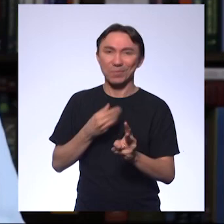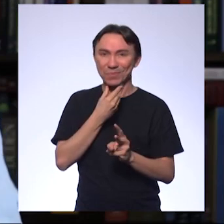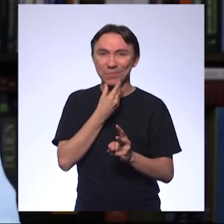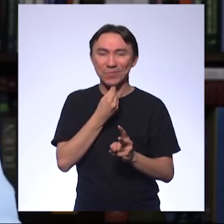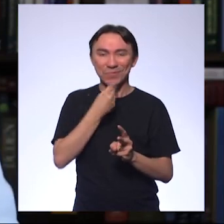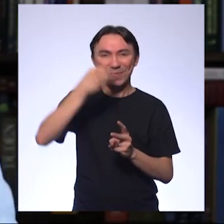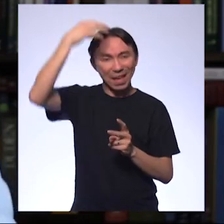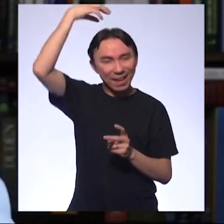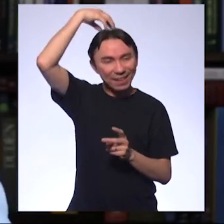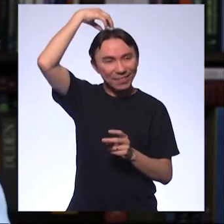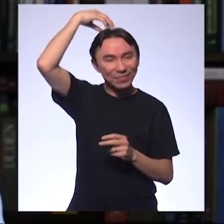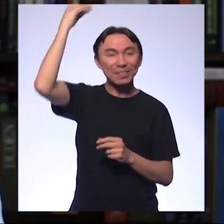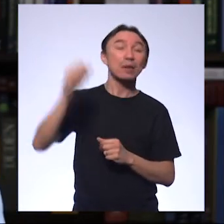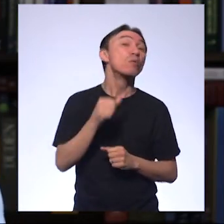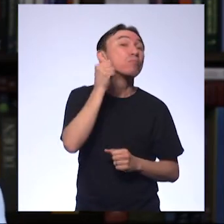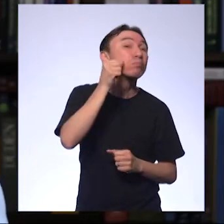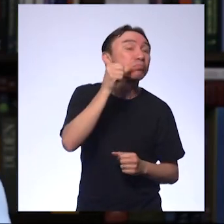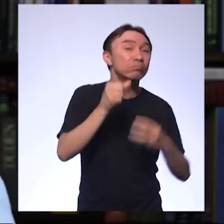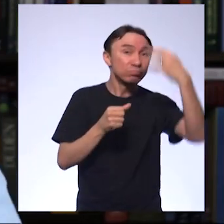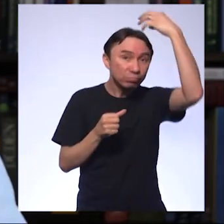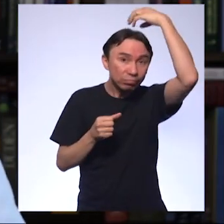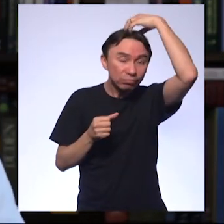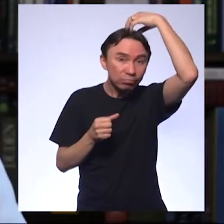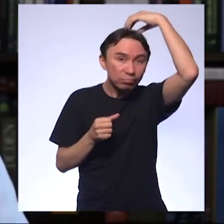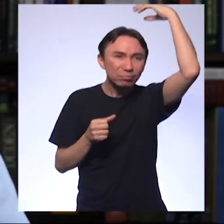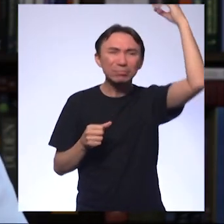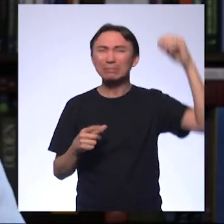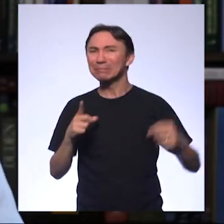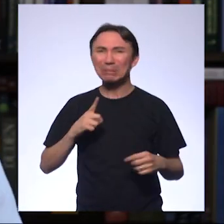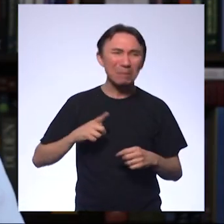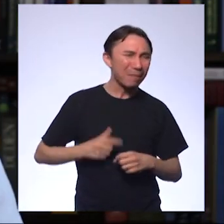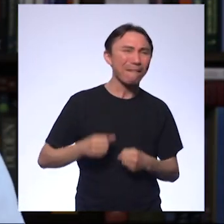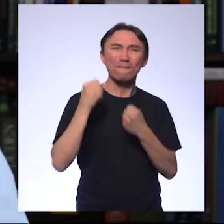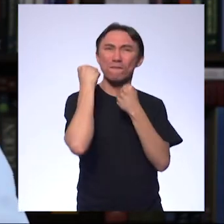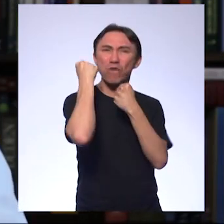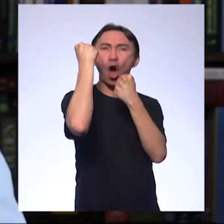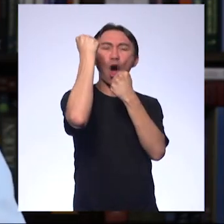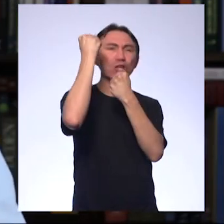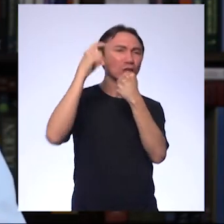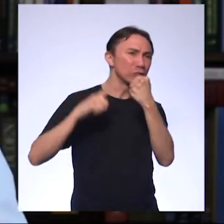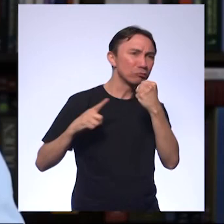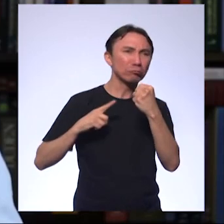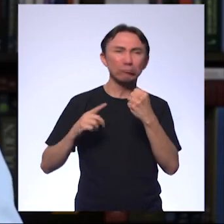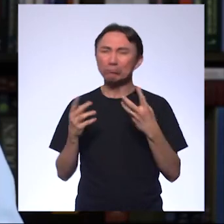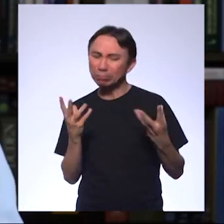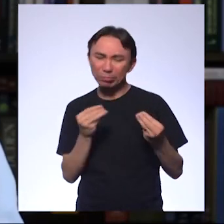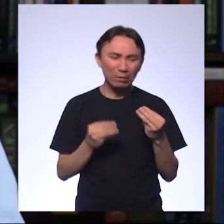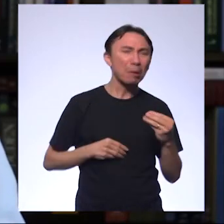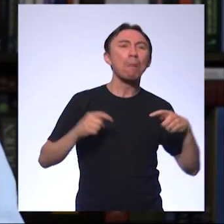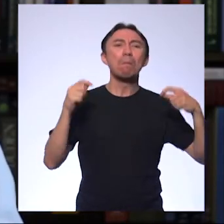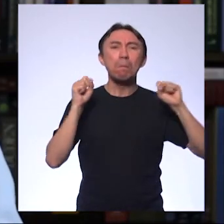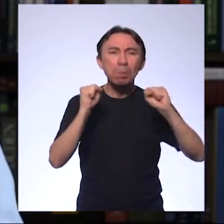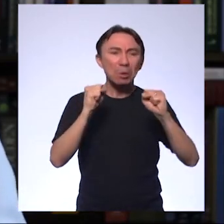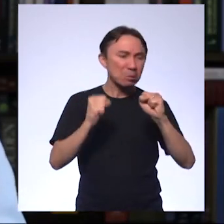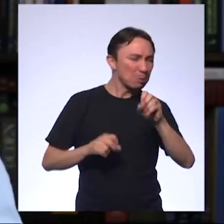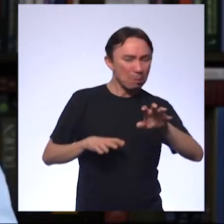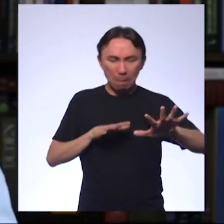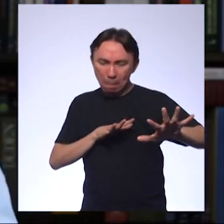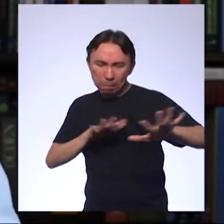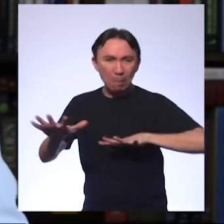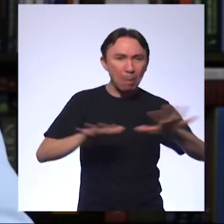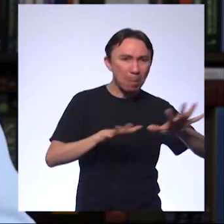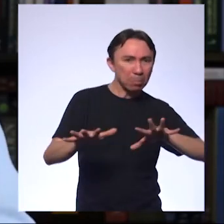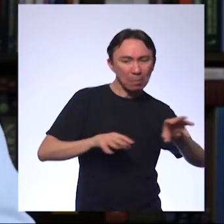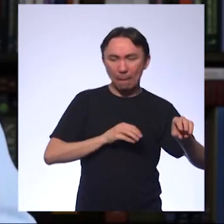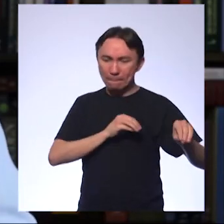sua vez, a rainha ou a dama, tem toda aquela vitalidade, todo aquele poder, né, de deslocamento, e perder a